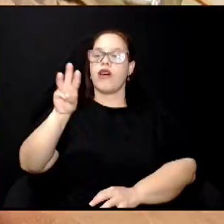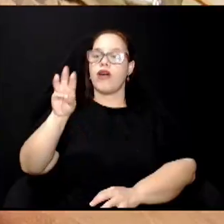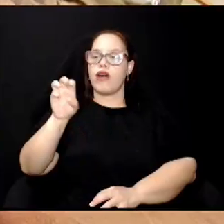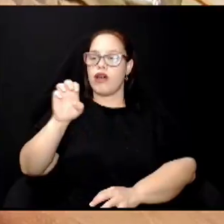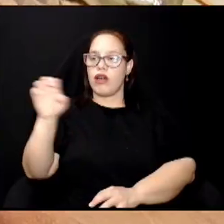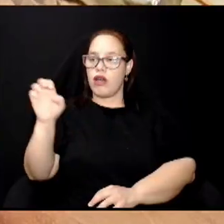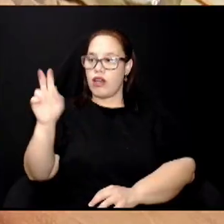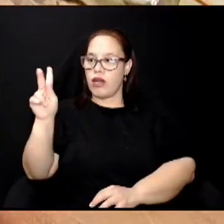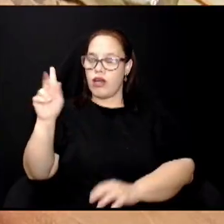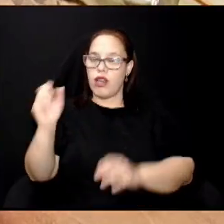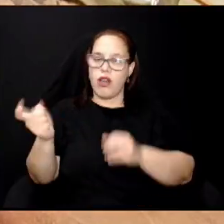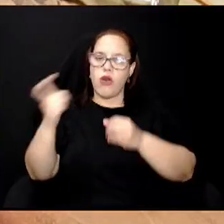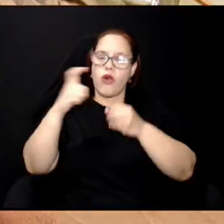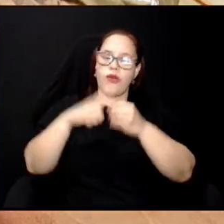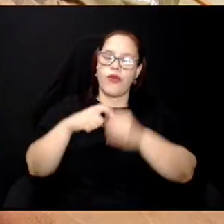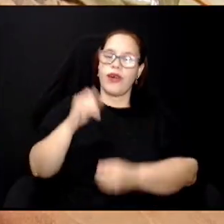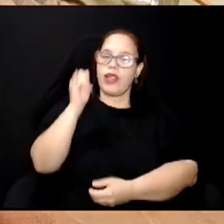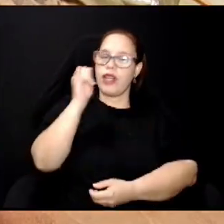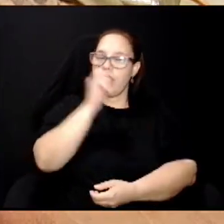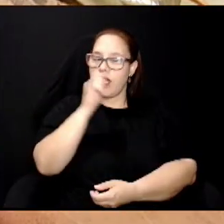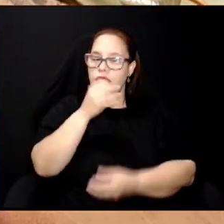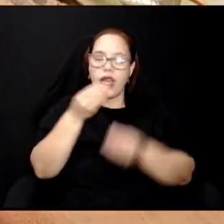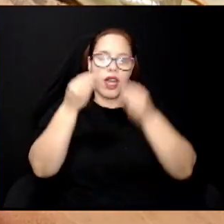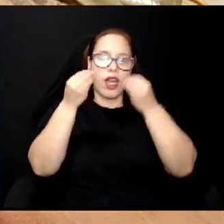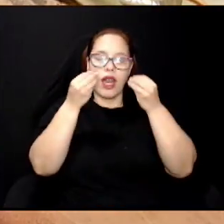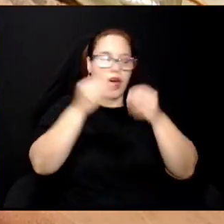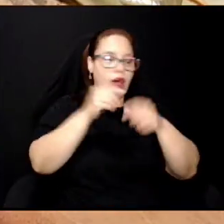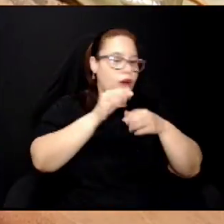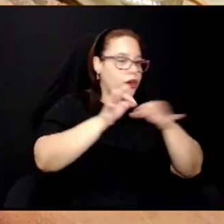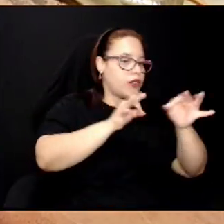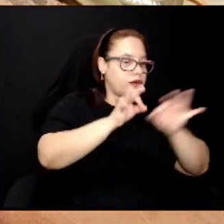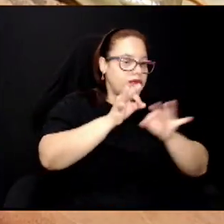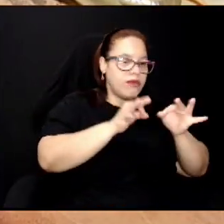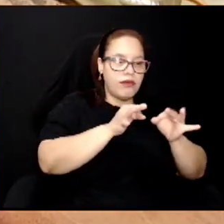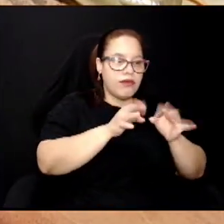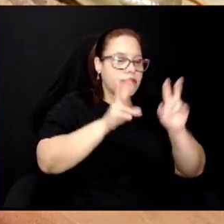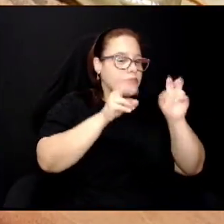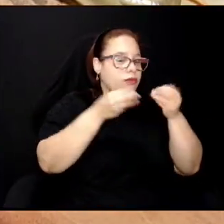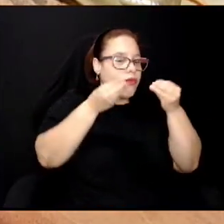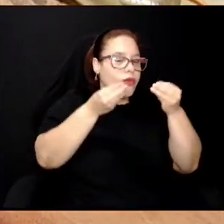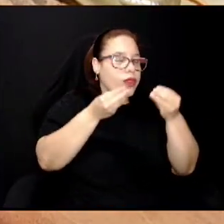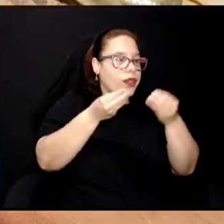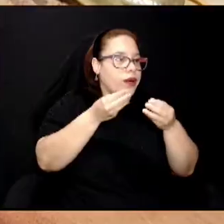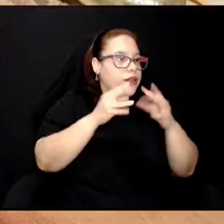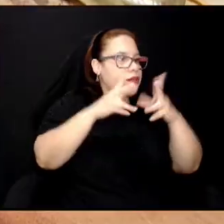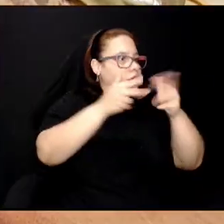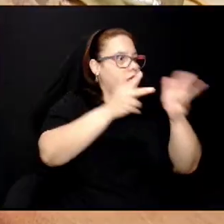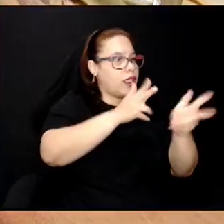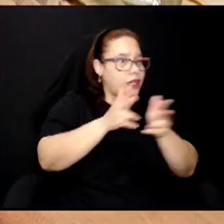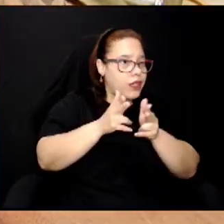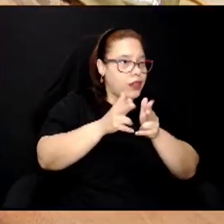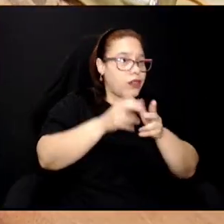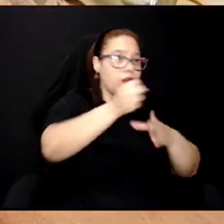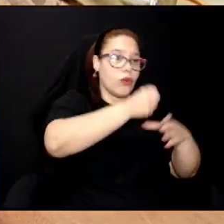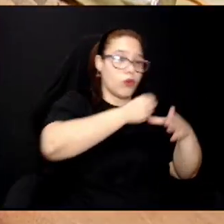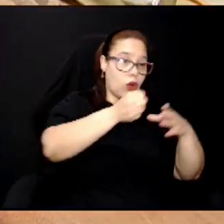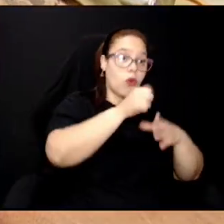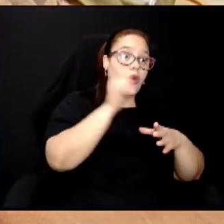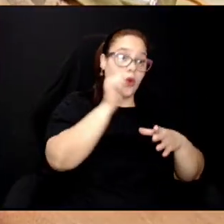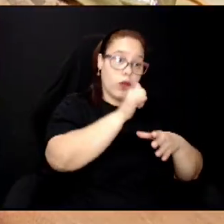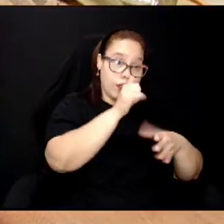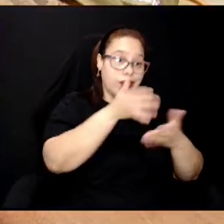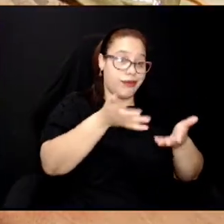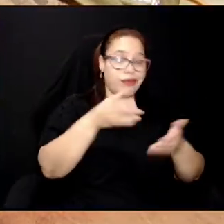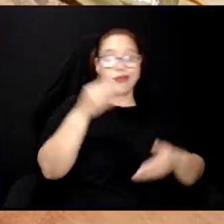na Itália, é isso? Isso. Como que vocês se preparam assim para um tema como esse? Tem que ter tudo a ver com a culinária italiana. A gente tenta fazer